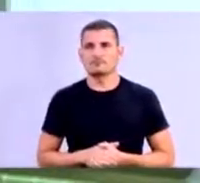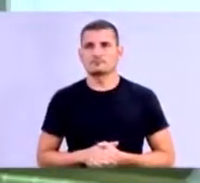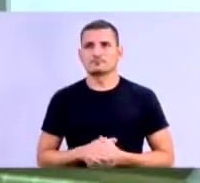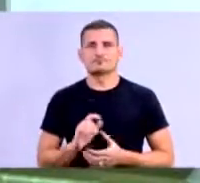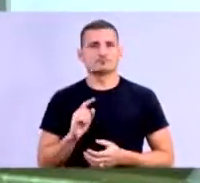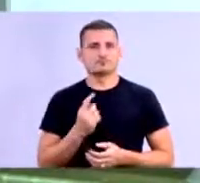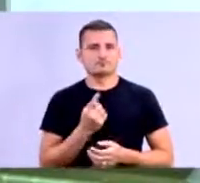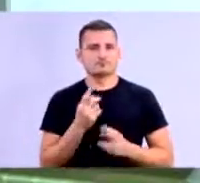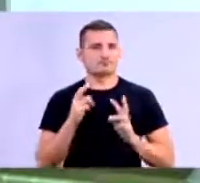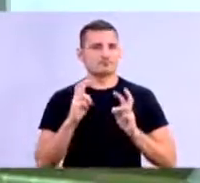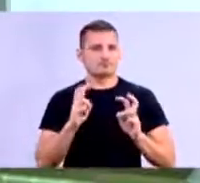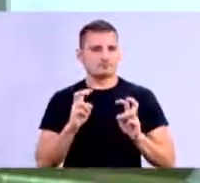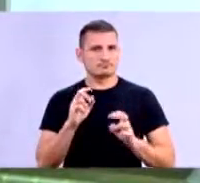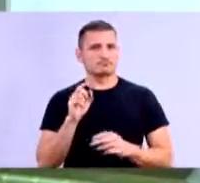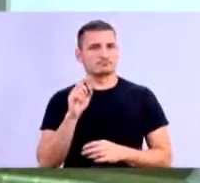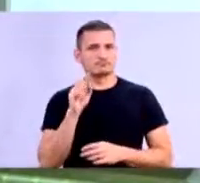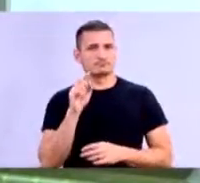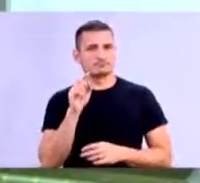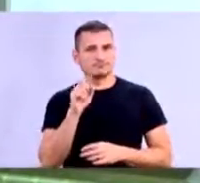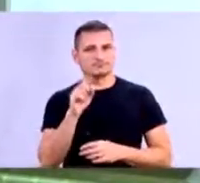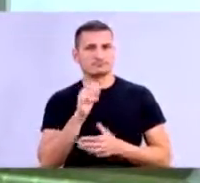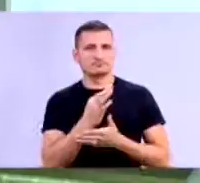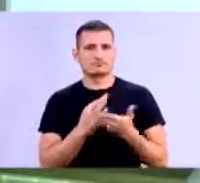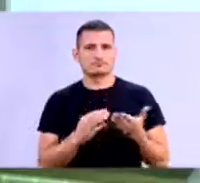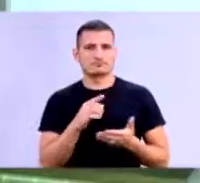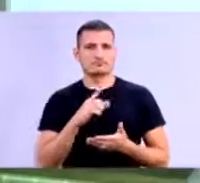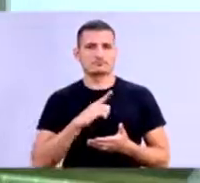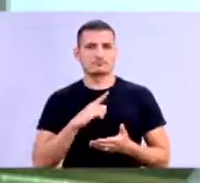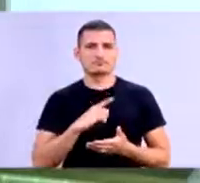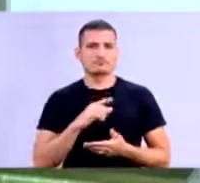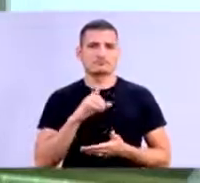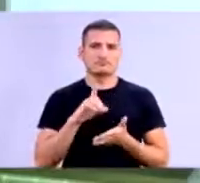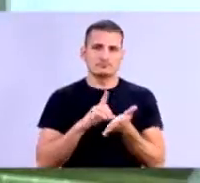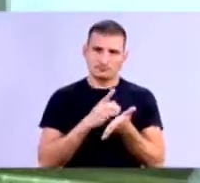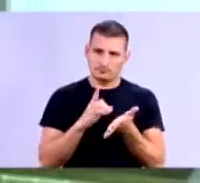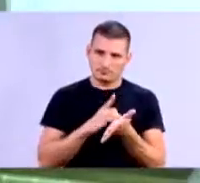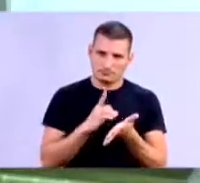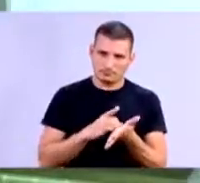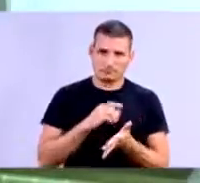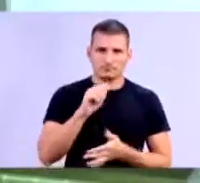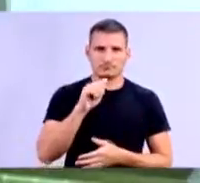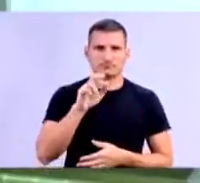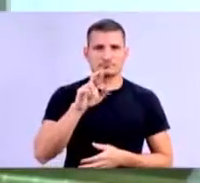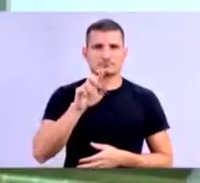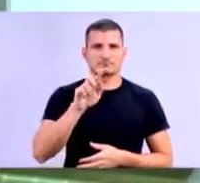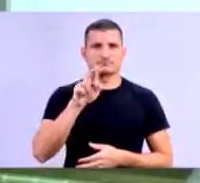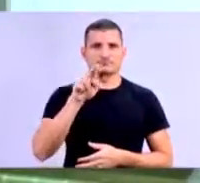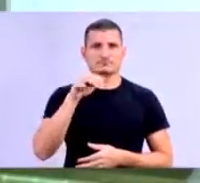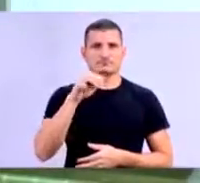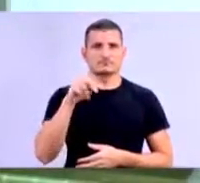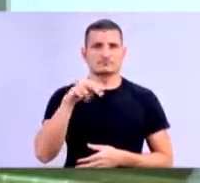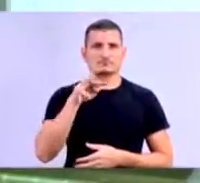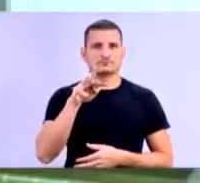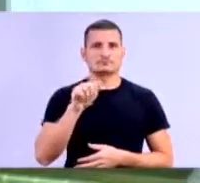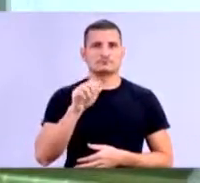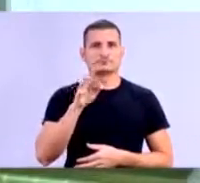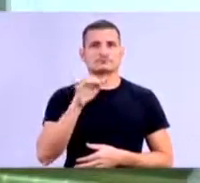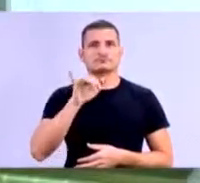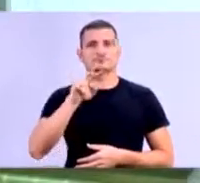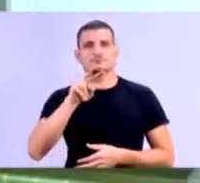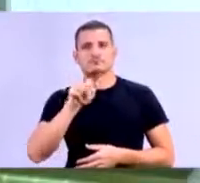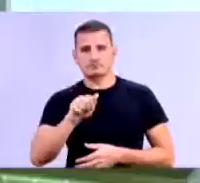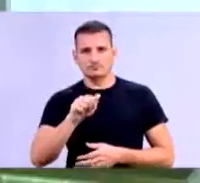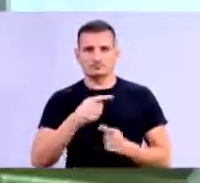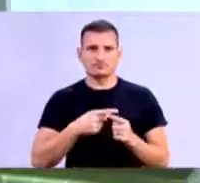percebemos que neste texto nós temos uma dissertação argumentativa, porque é a defesa desse ponto